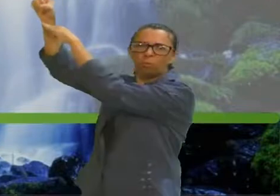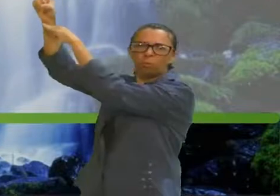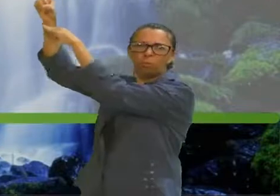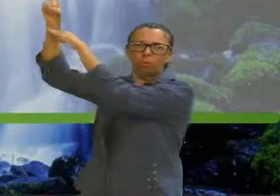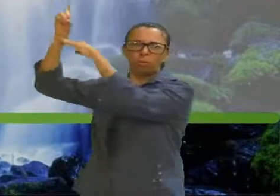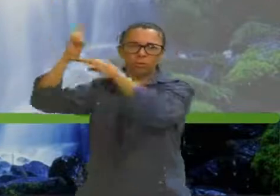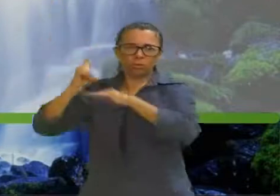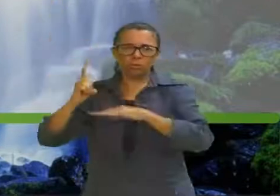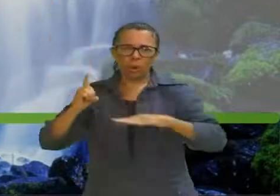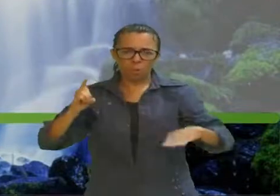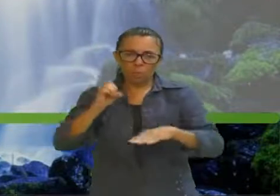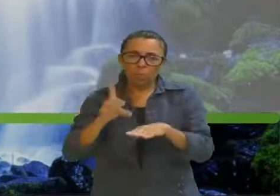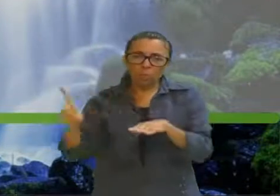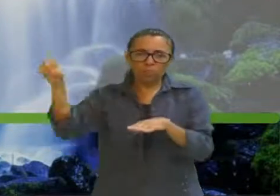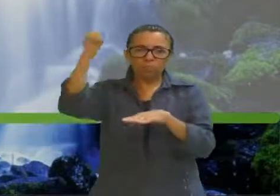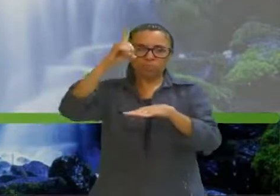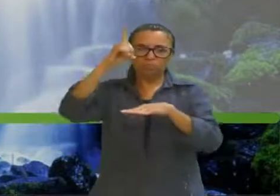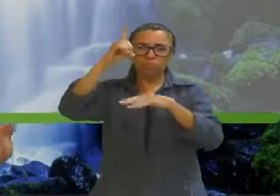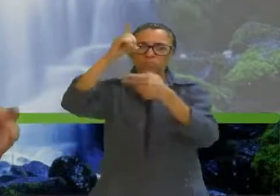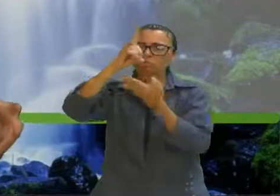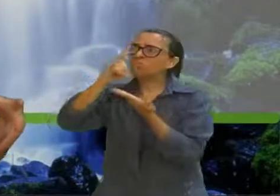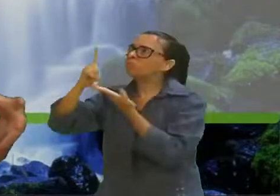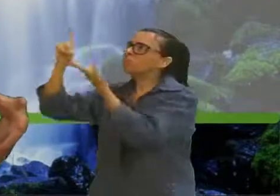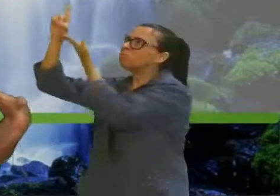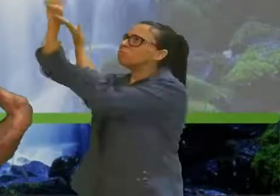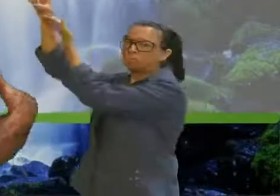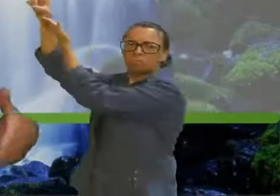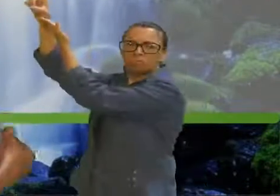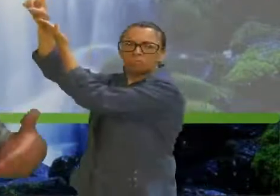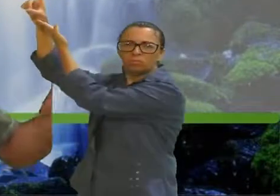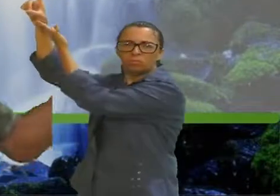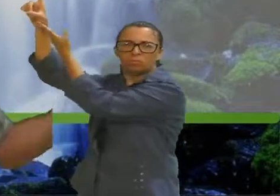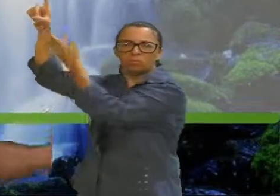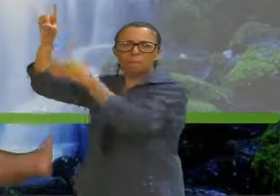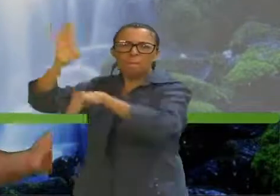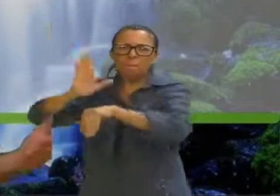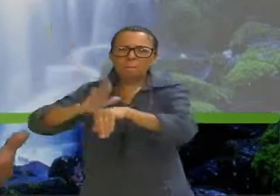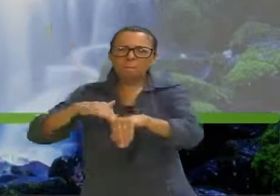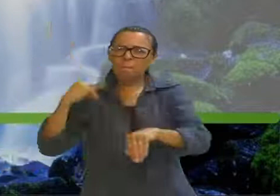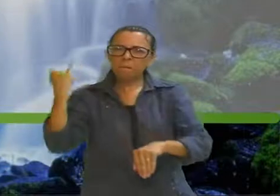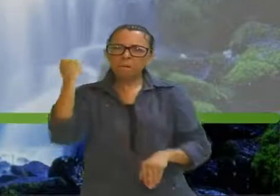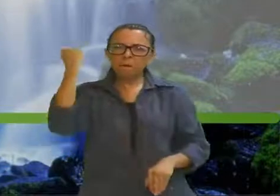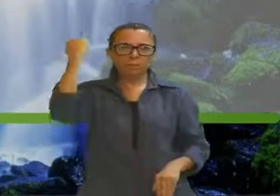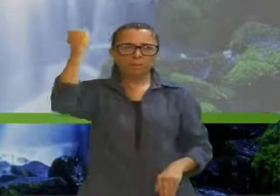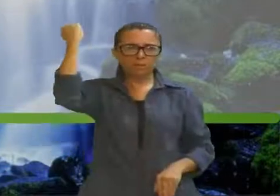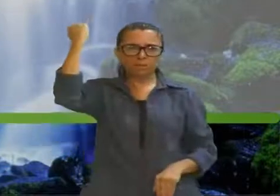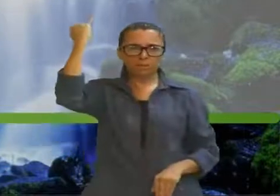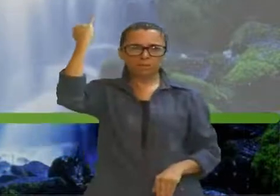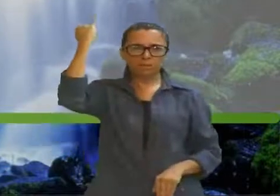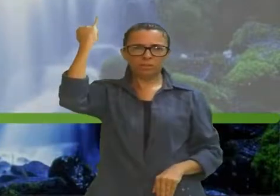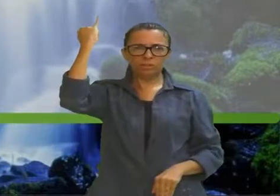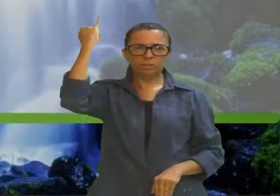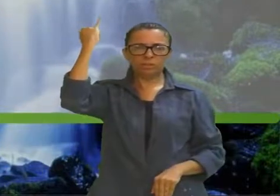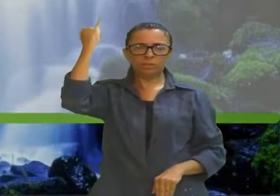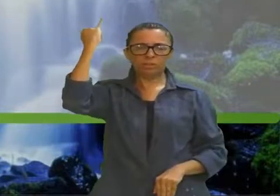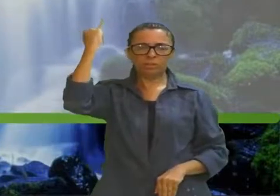amar o próximo como a ti mesmo. Então, nós estarmos amando a Deus é quando a gente